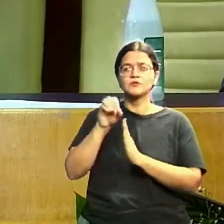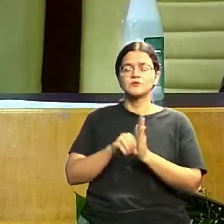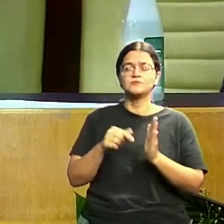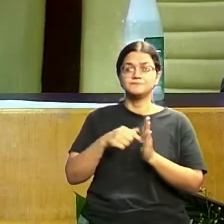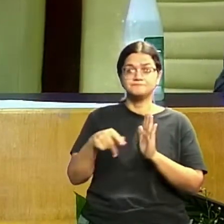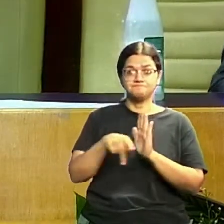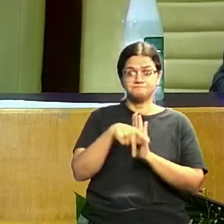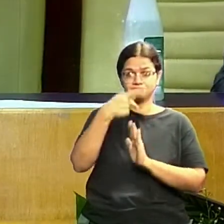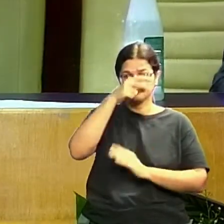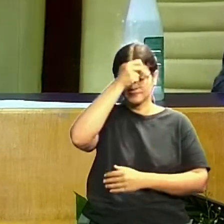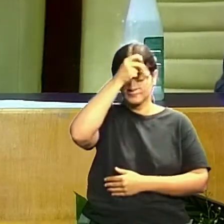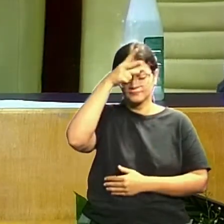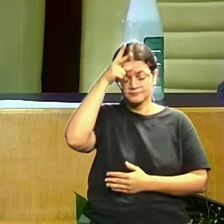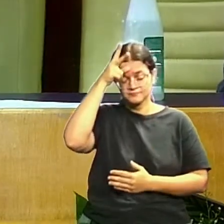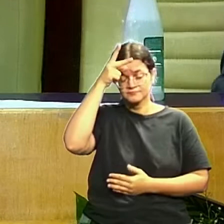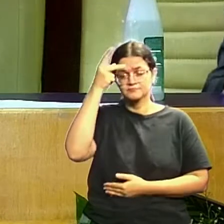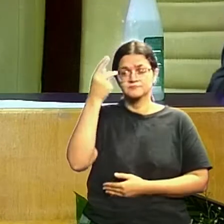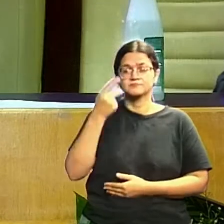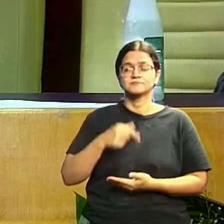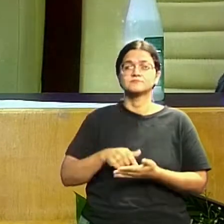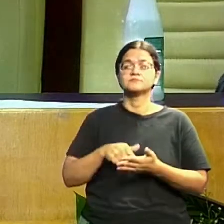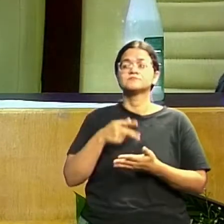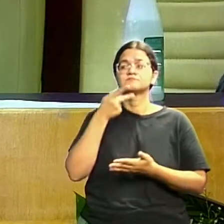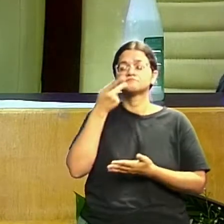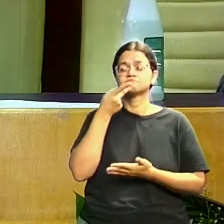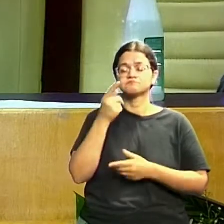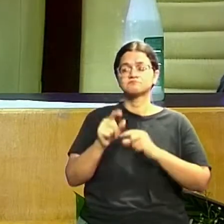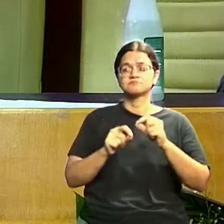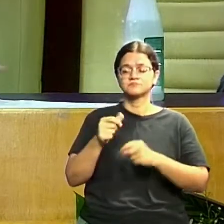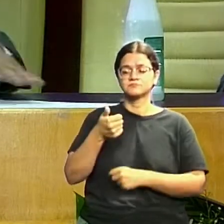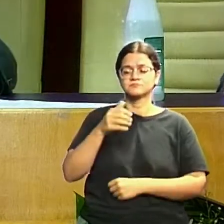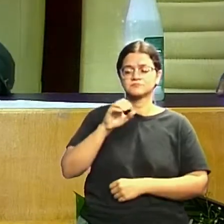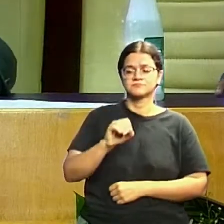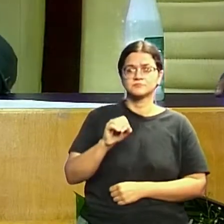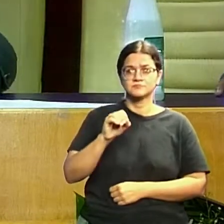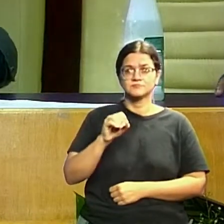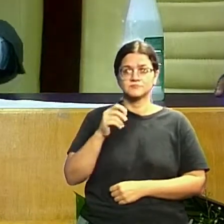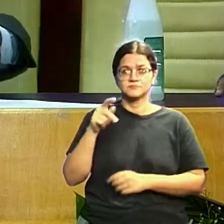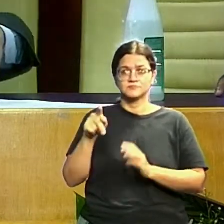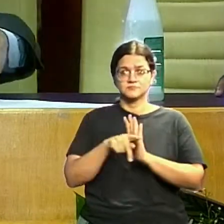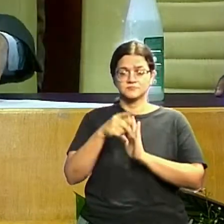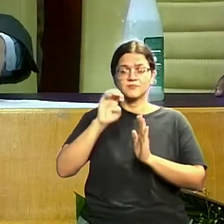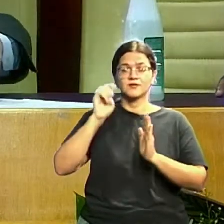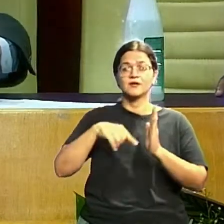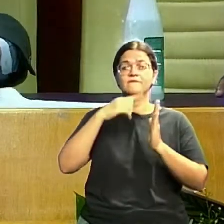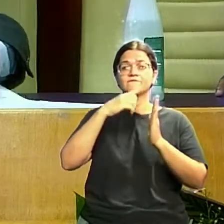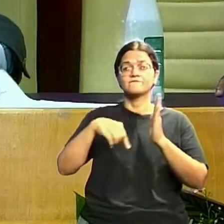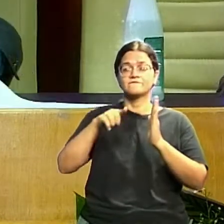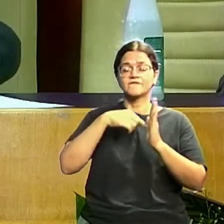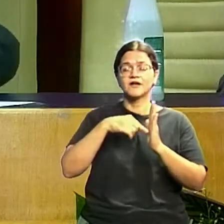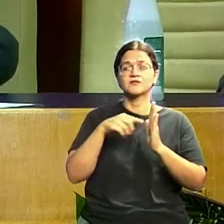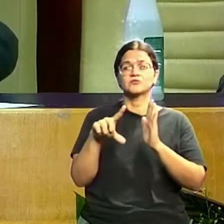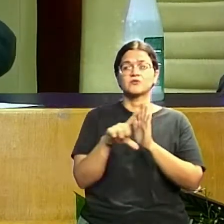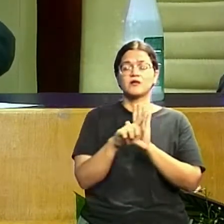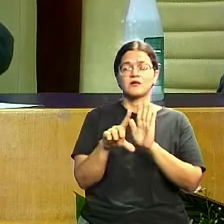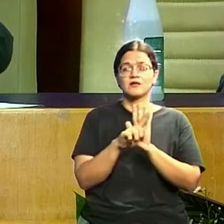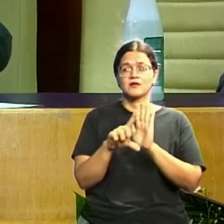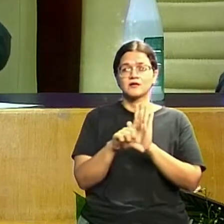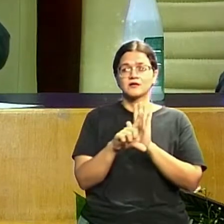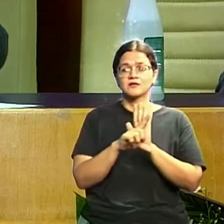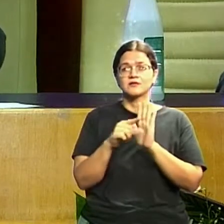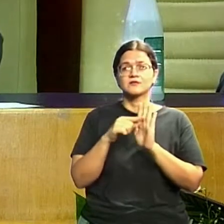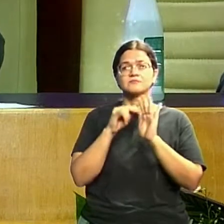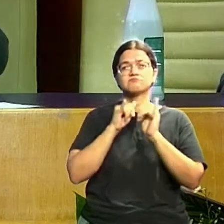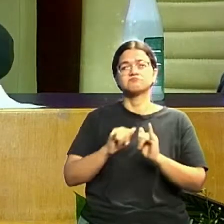Expediente da Prefeitura Municipal de Goiânia, mensagem 10 do gabinete do prefeito, veto ao toque de lei que